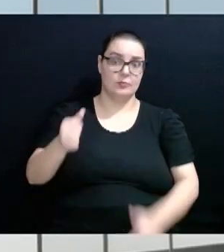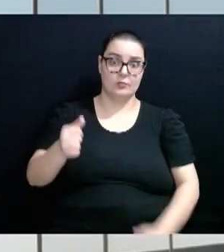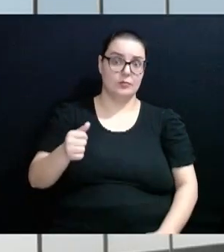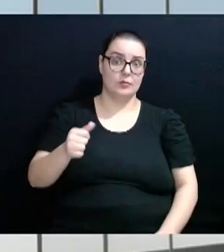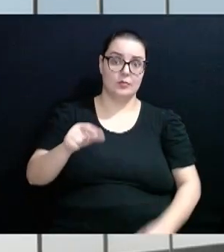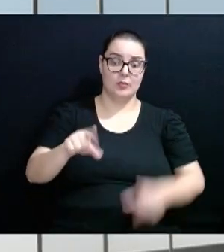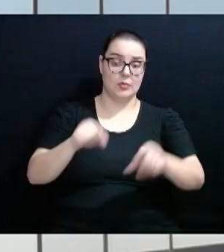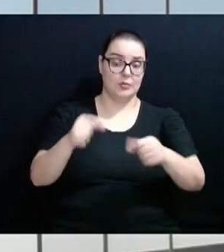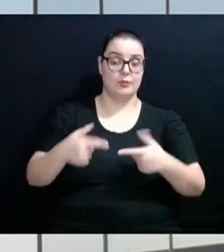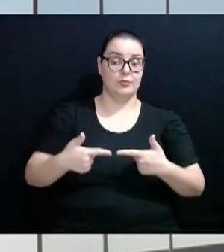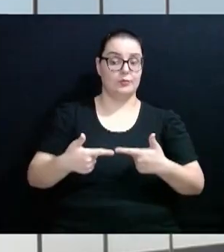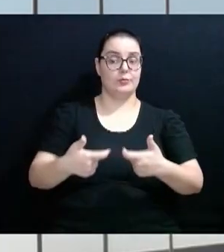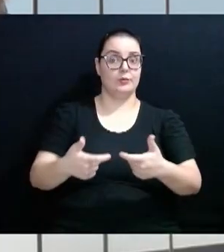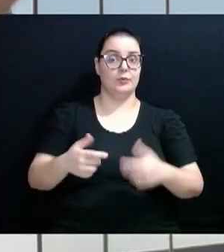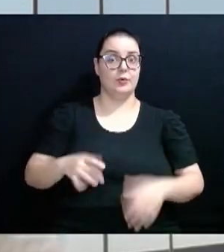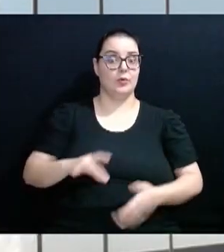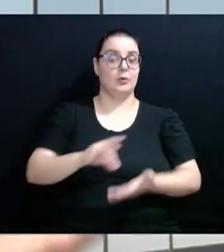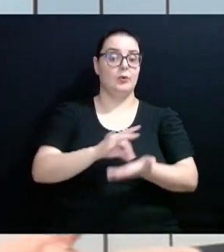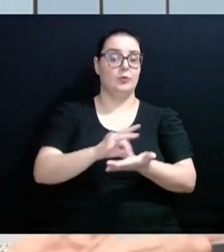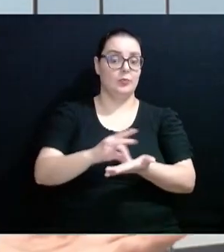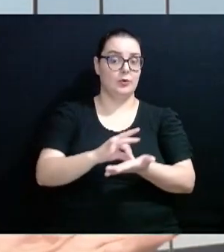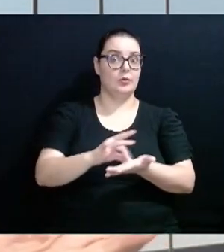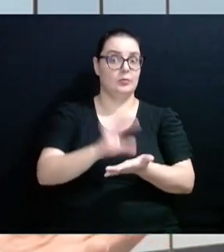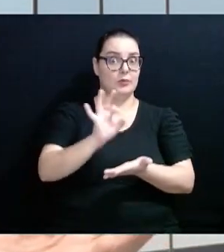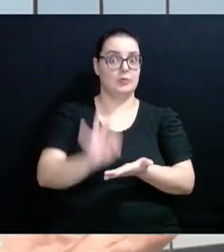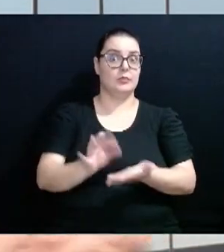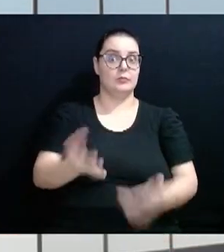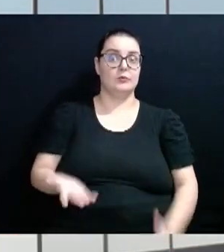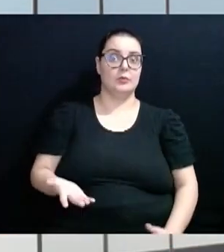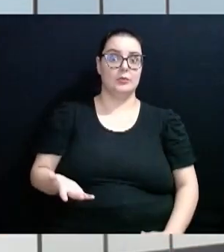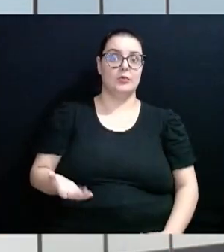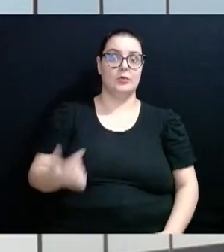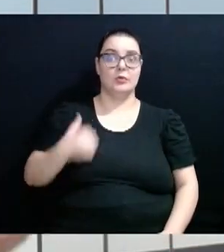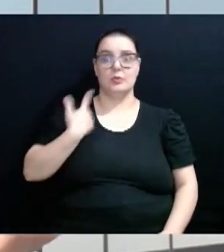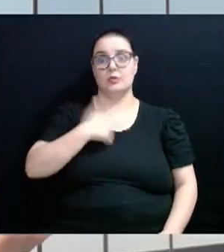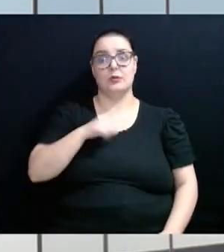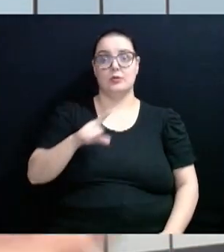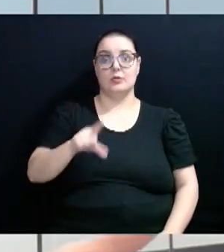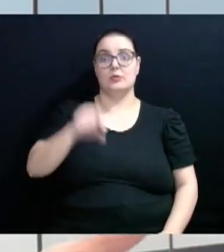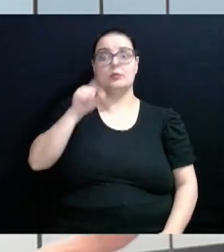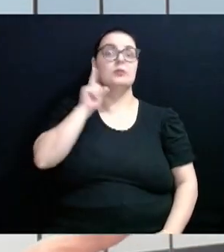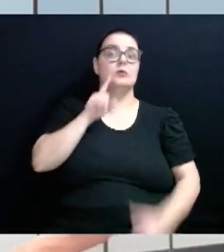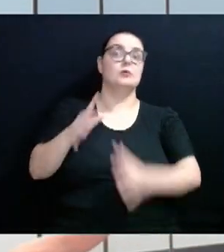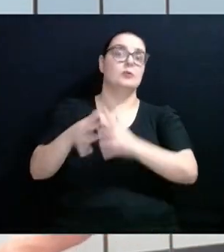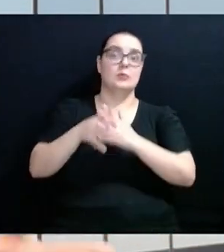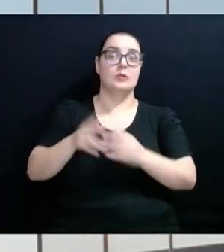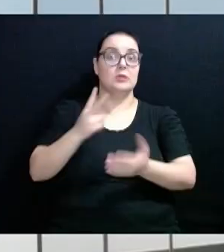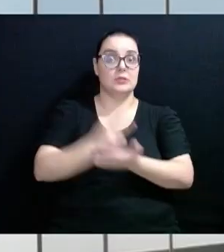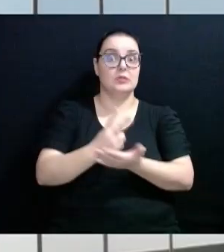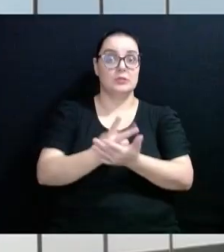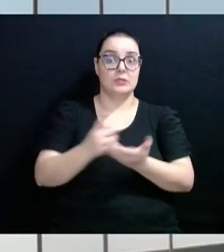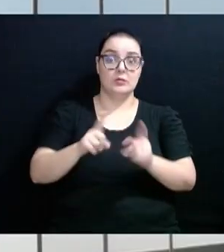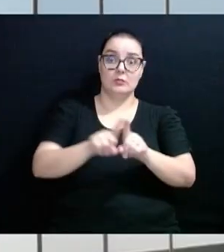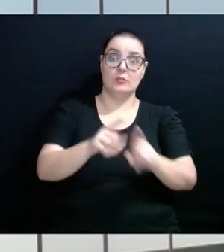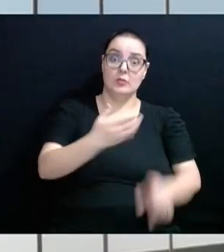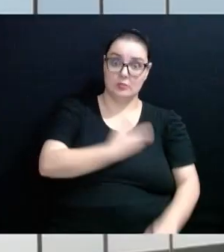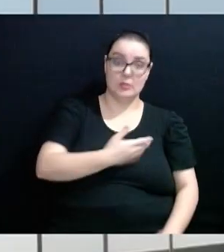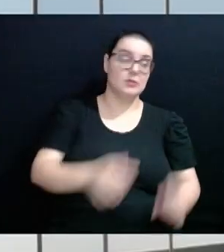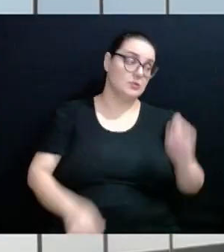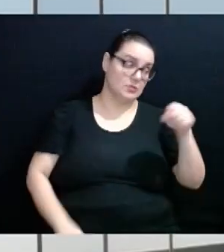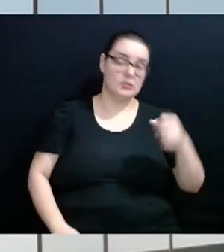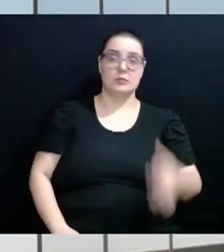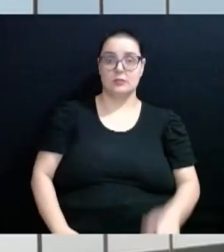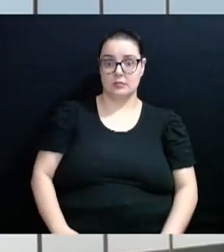Se você não pode escolher o inimigo, nós não escolhemos os Estados Unidos como inimigo, aliás, sempre fomos amigos dos Estados Unidos, eles que estão